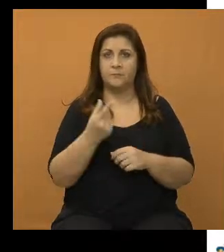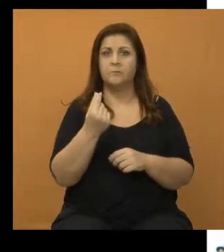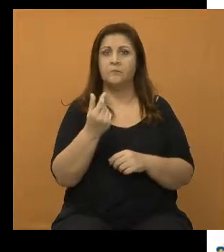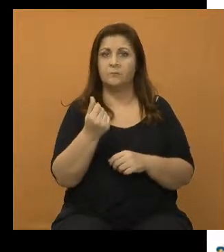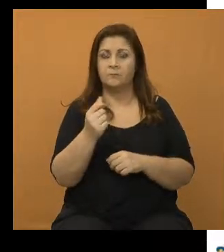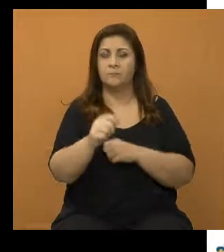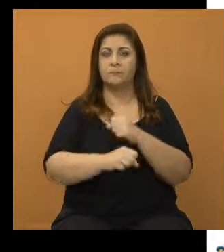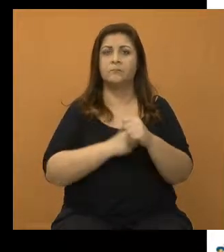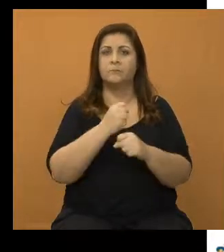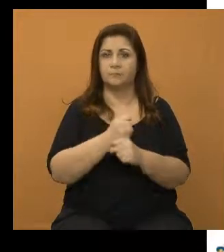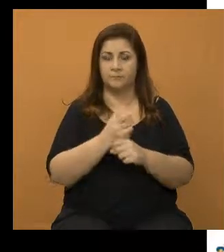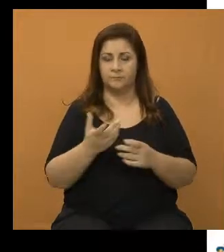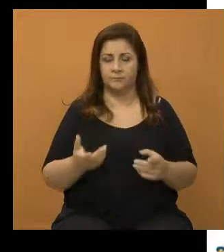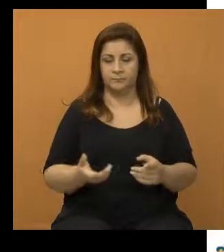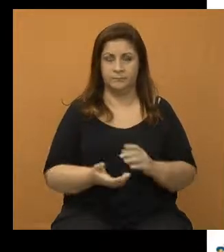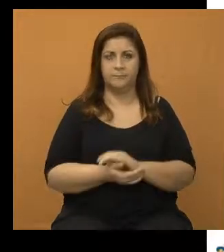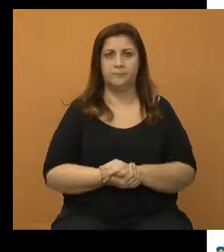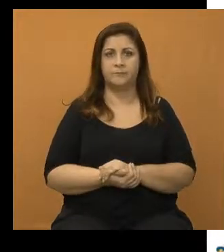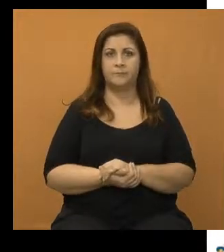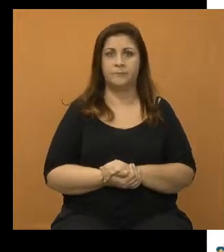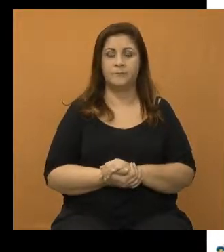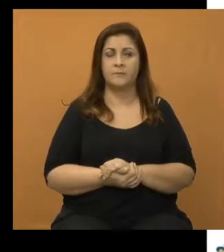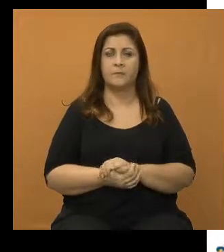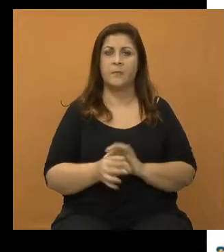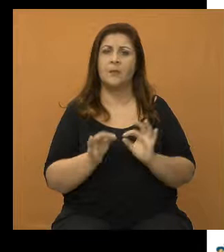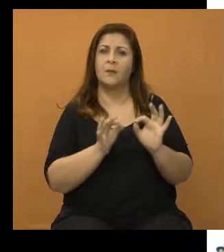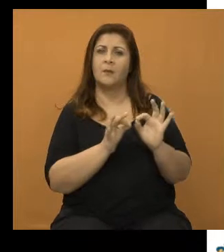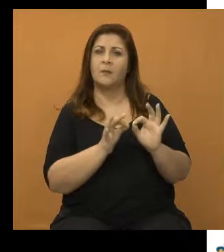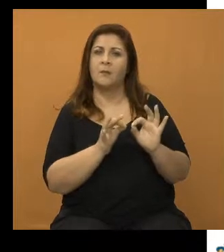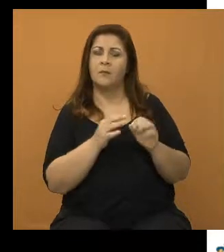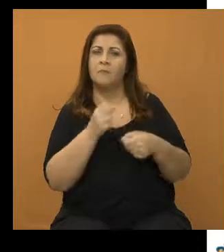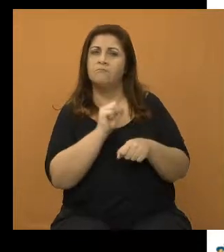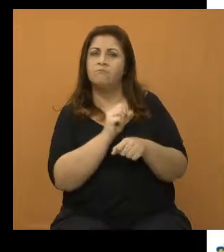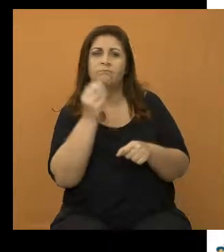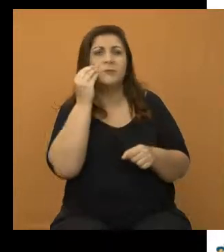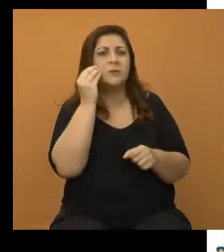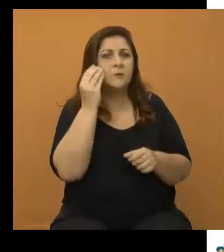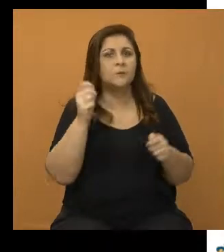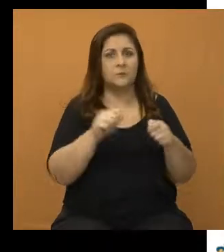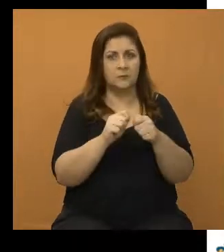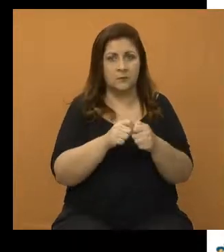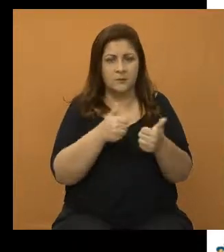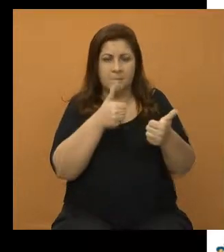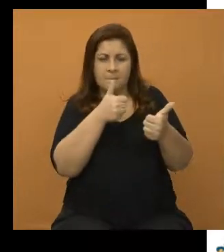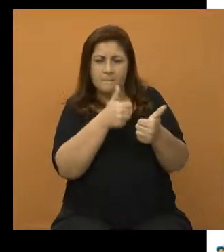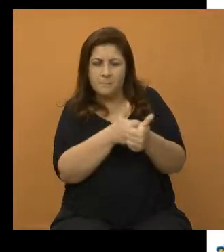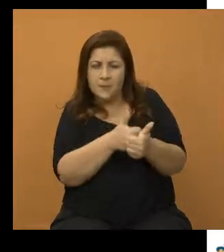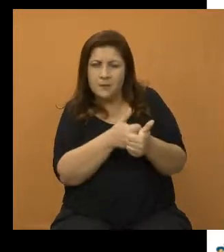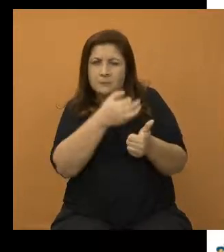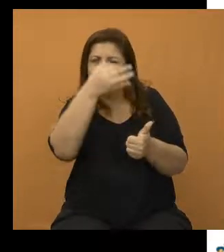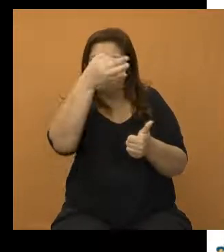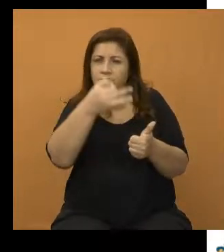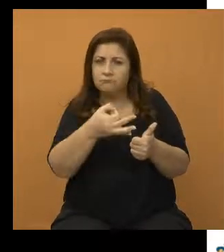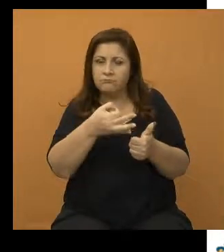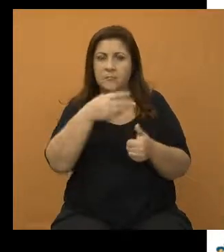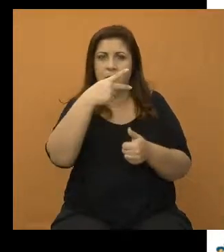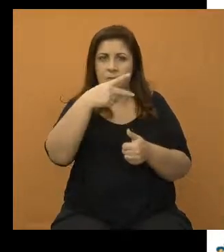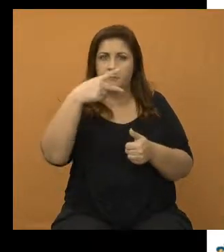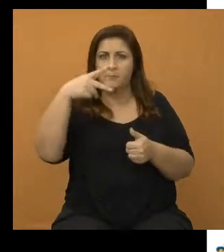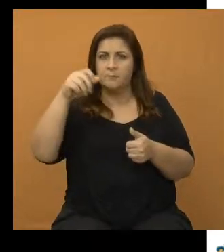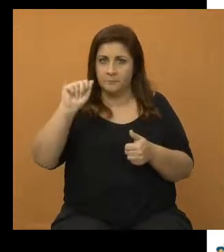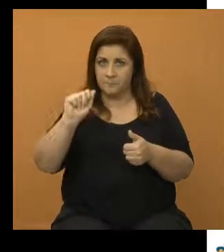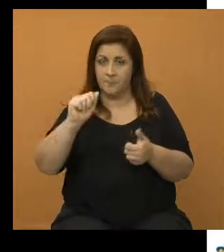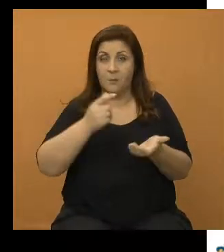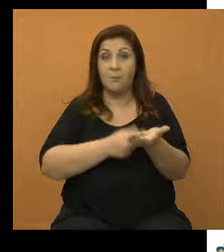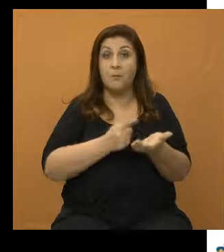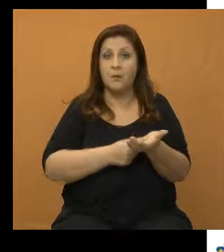próximo ano. Então, a gente procurou fazer muito próximo do que está previsto no PPA, né? A